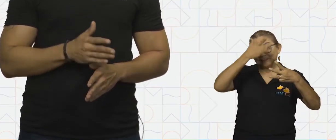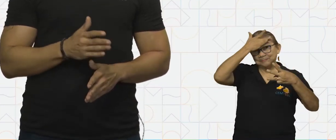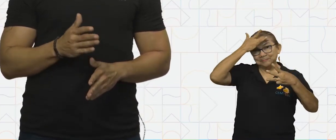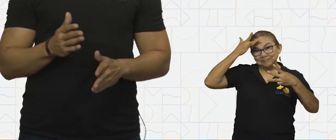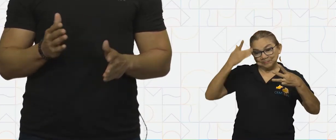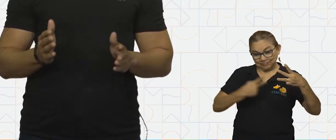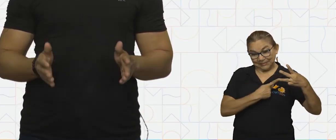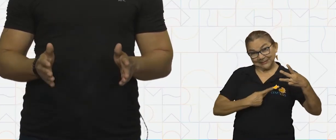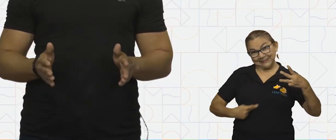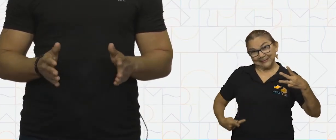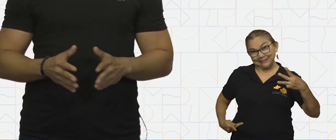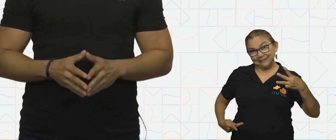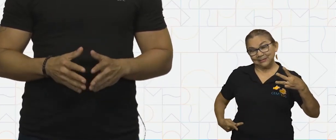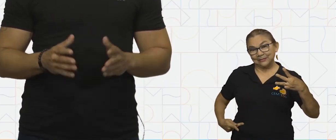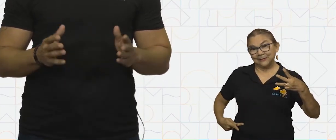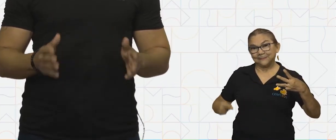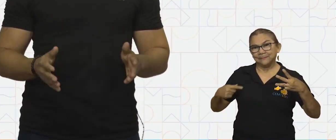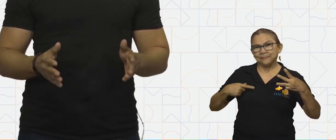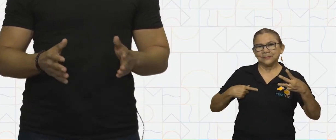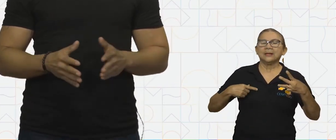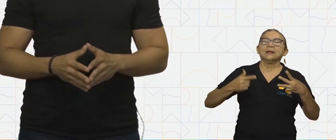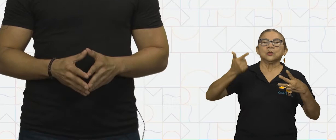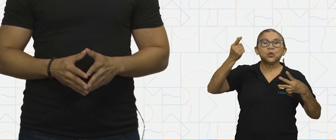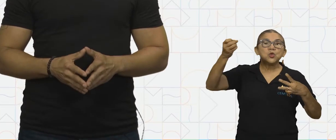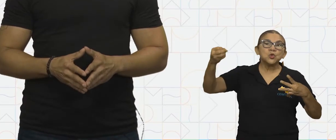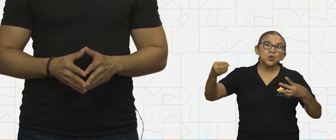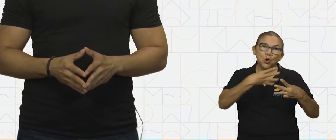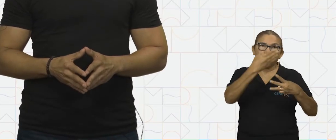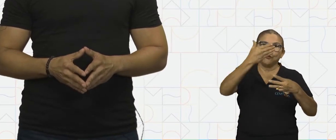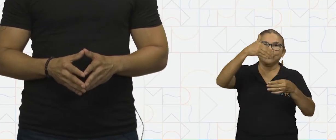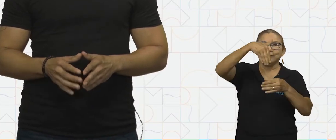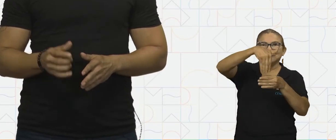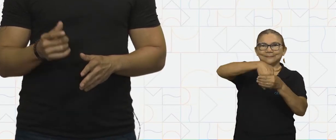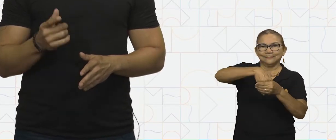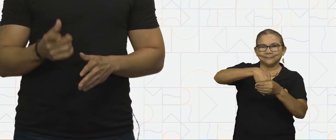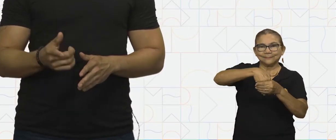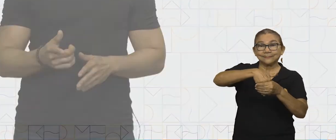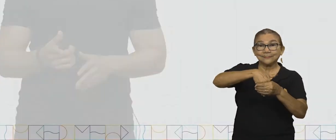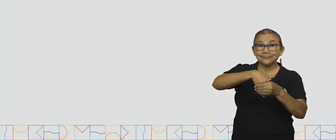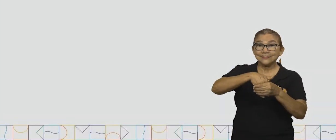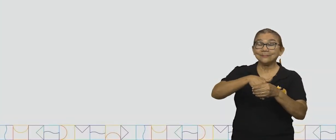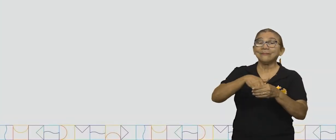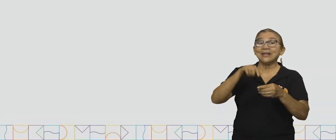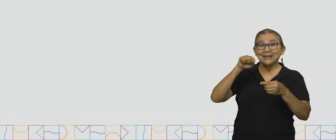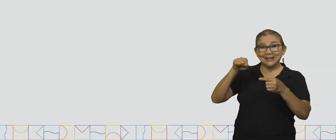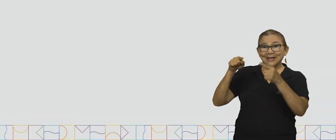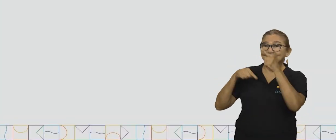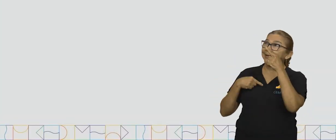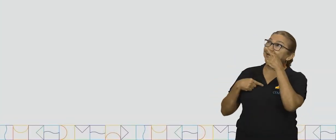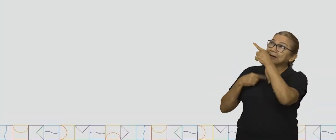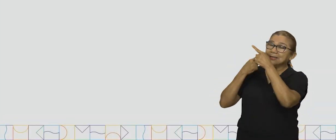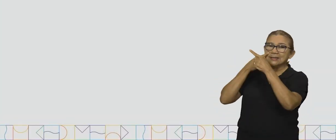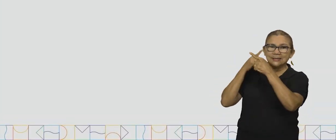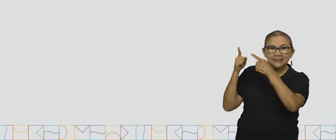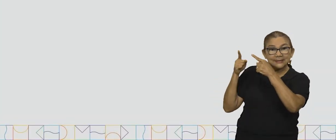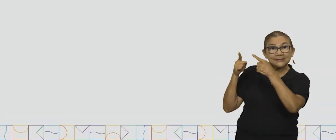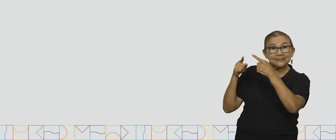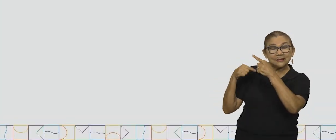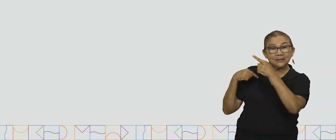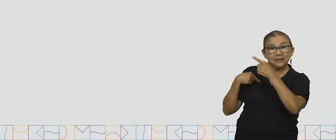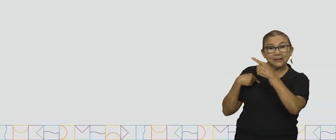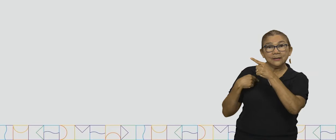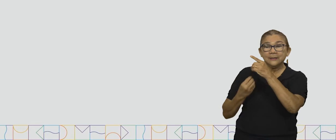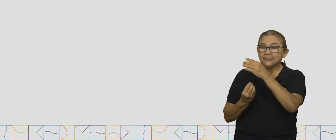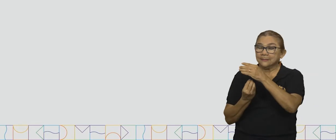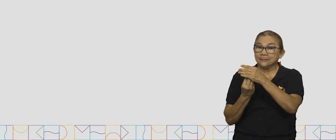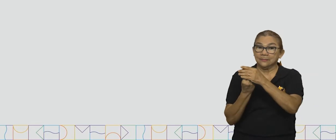que em 1955 houve novas eleições para o presidente. E nessa fase se vive o apogeu e crise do